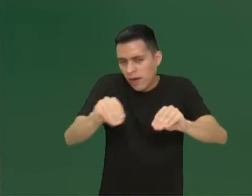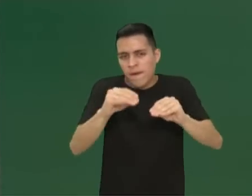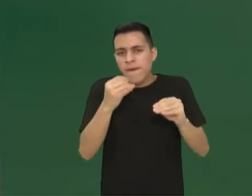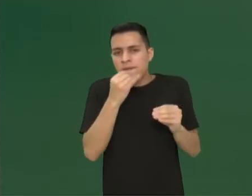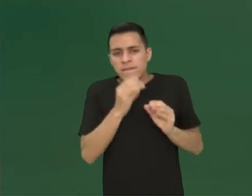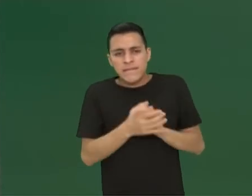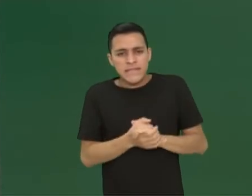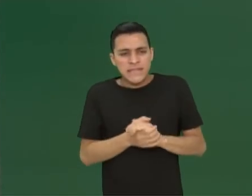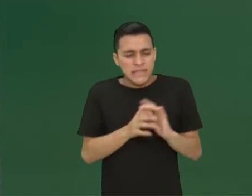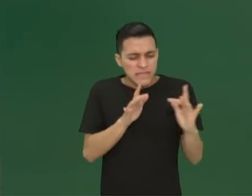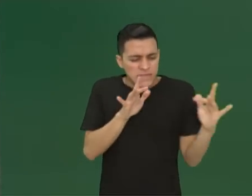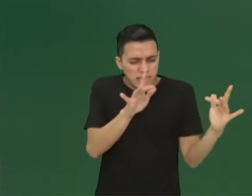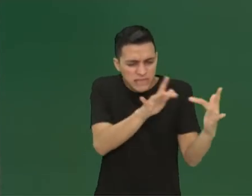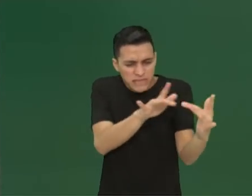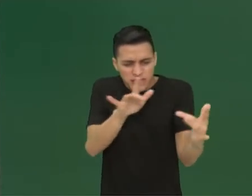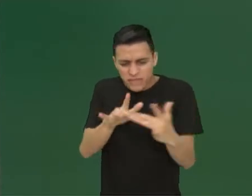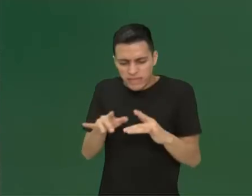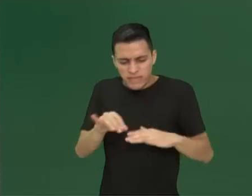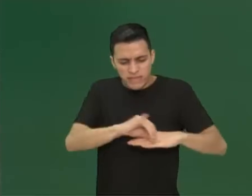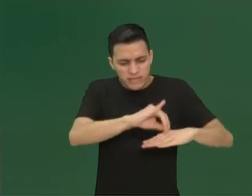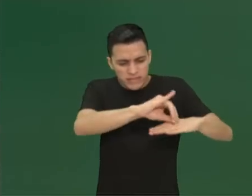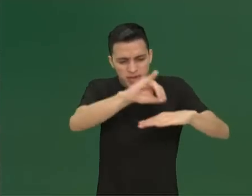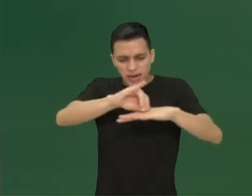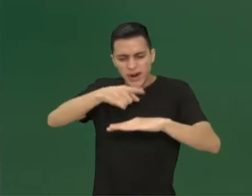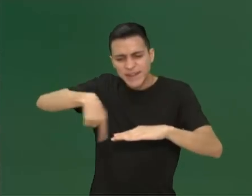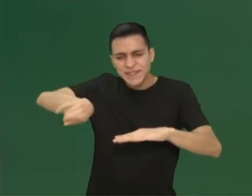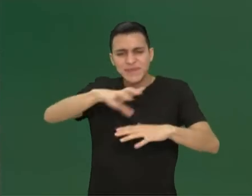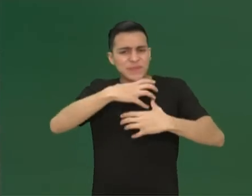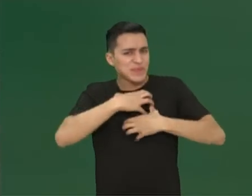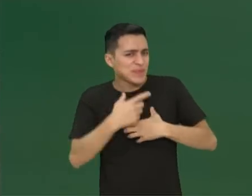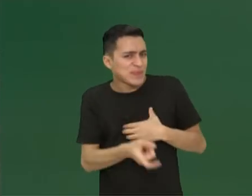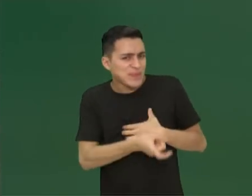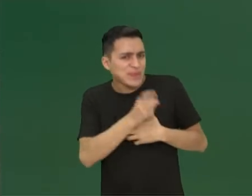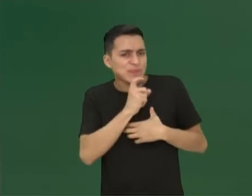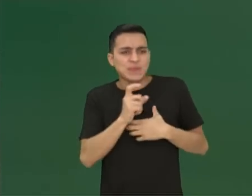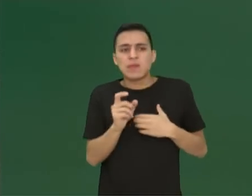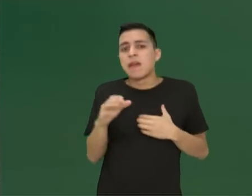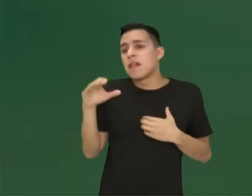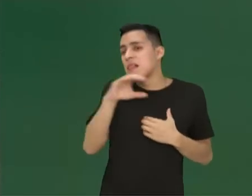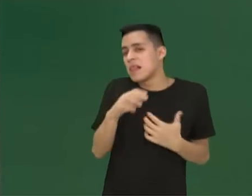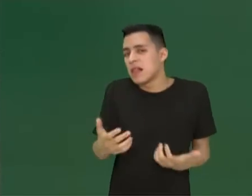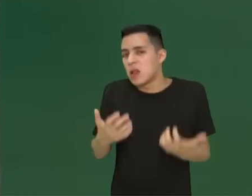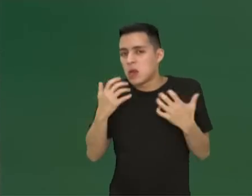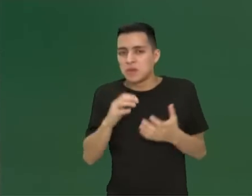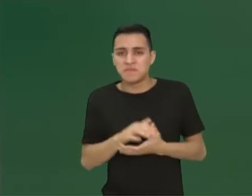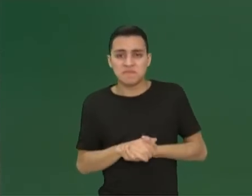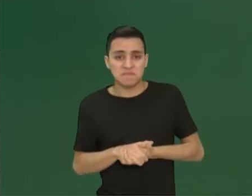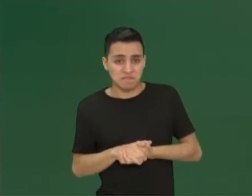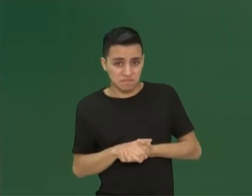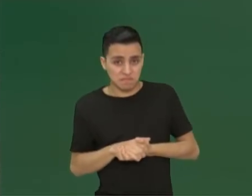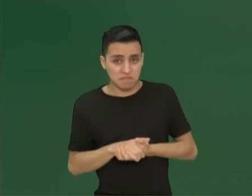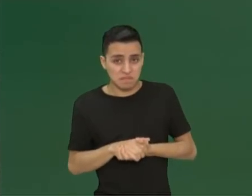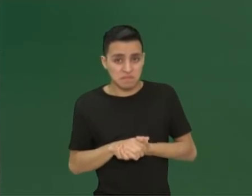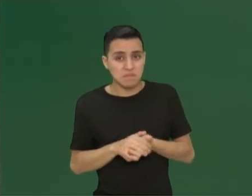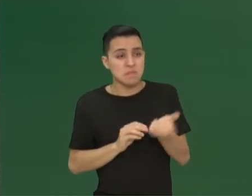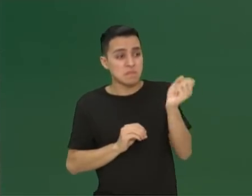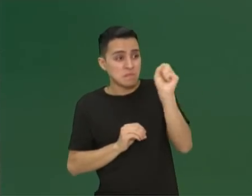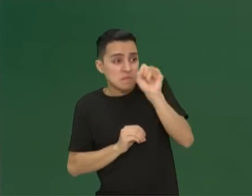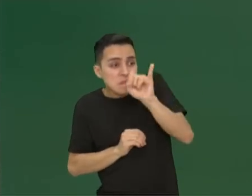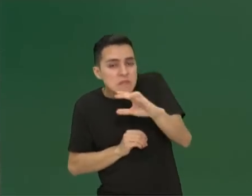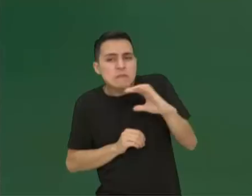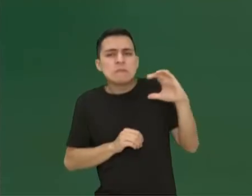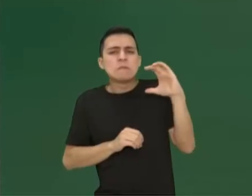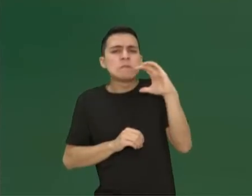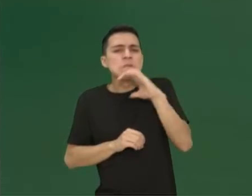eu encosto nos objetos e posso sentir frio, calor, né? Se está quente,